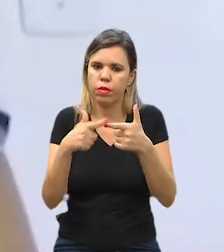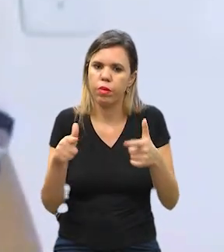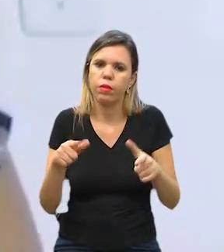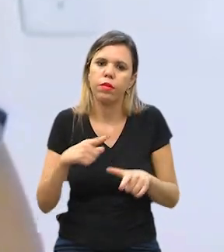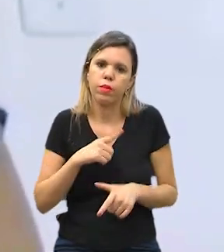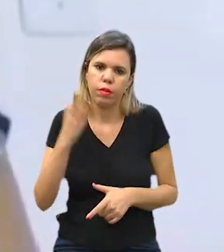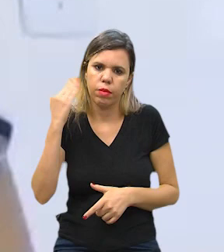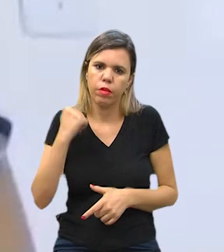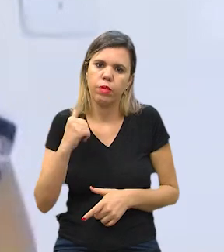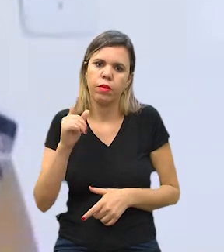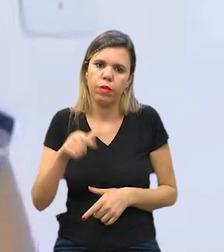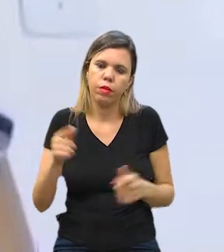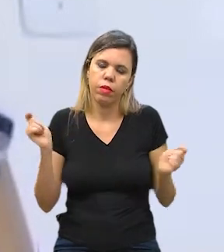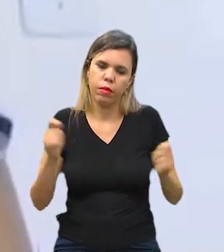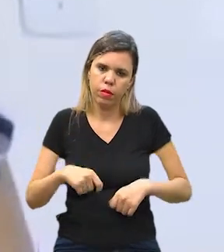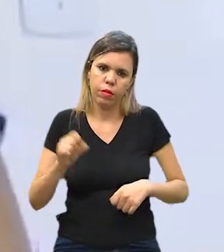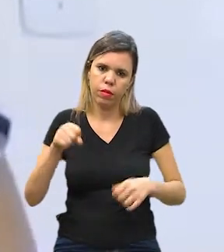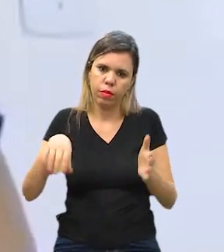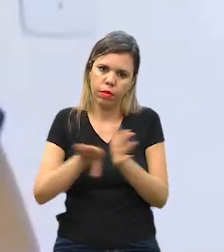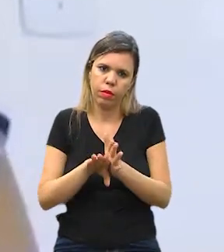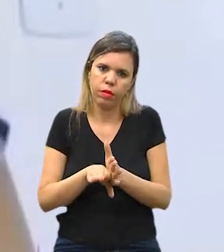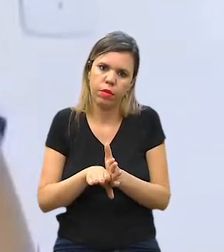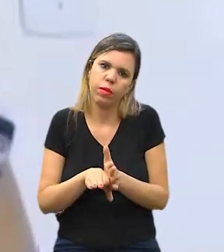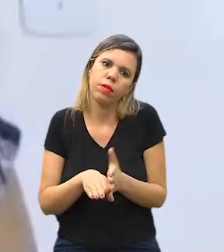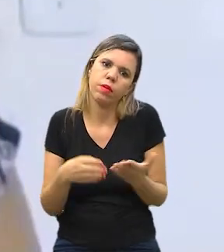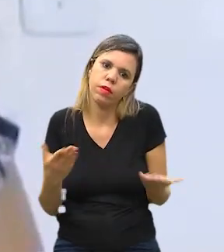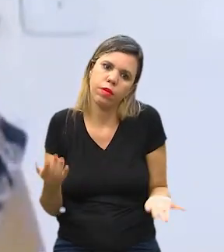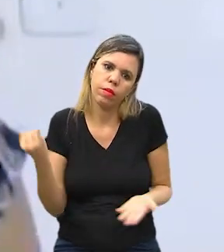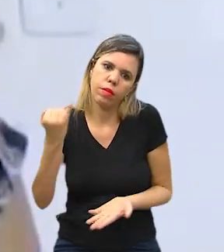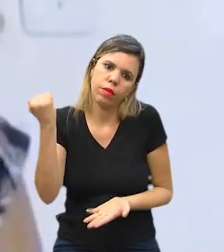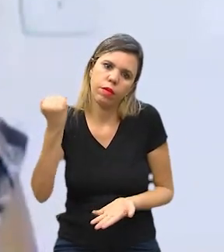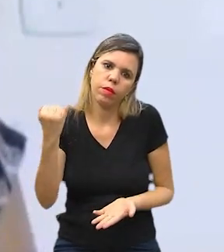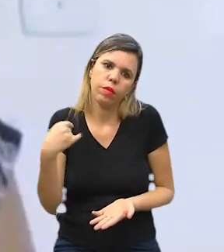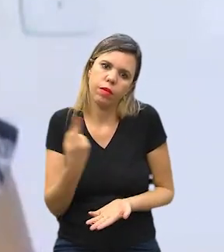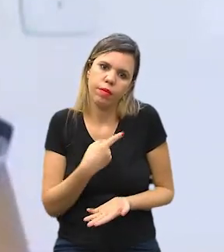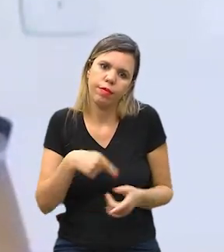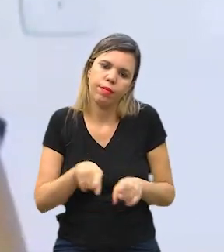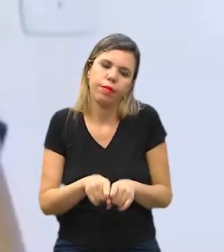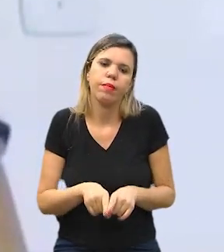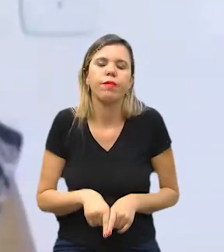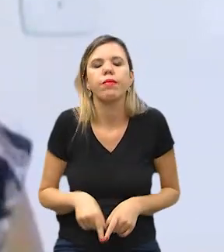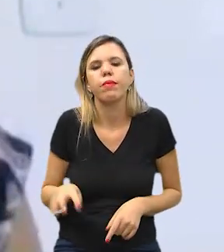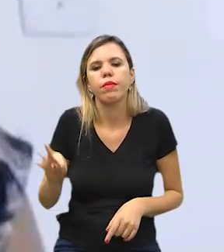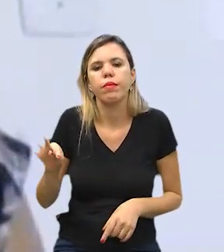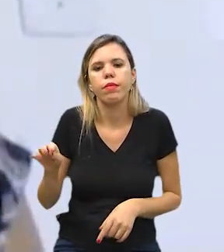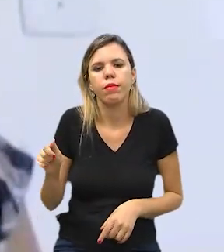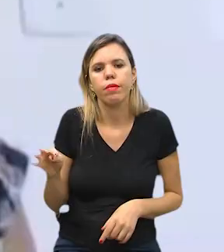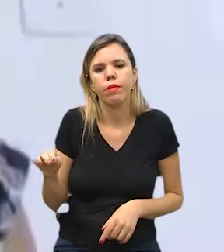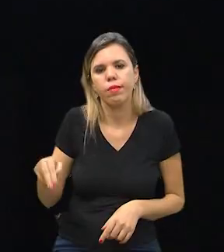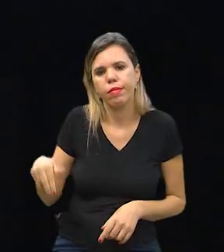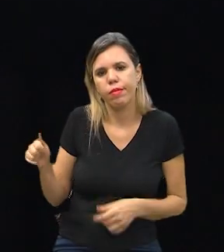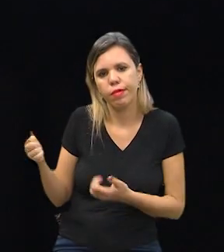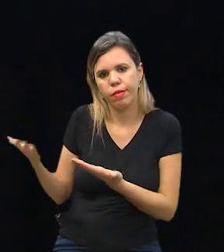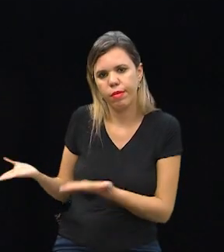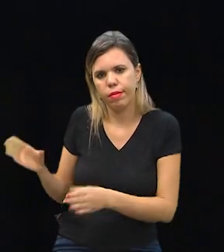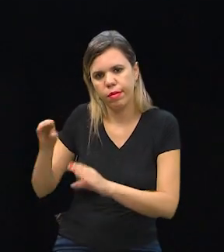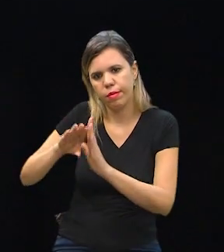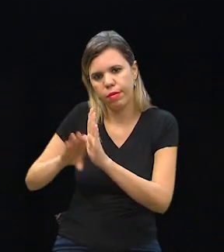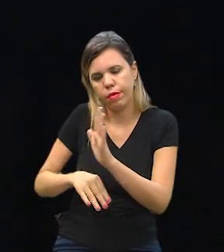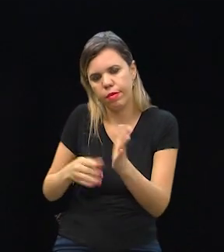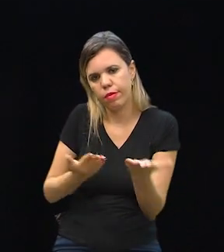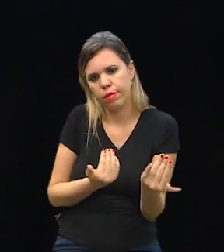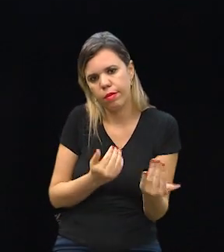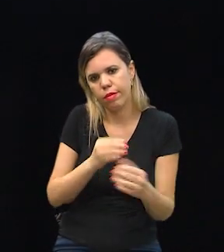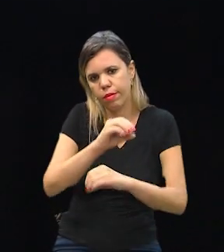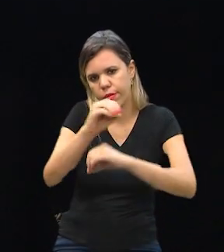superando cada um dos desafios, porque a gente entende que é possível chegar. Então, isso é muito importante para a gente também. Tatiane